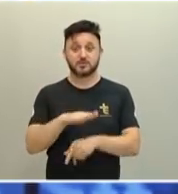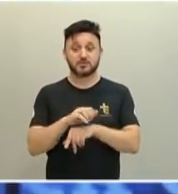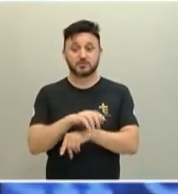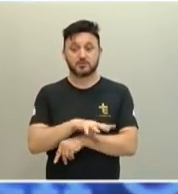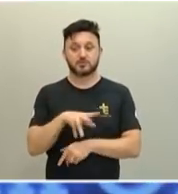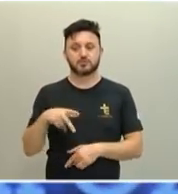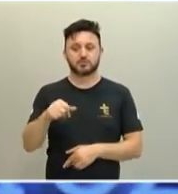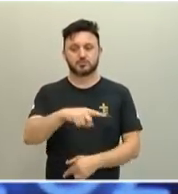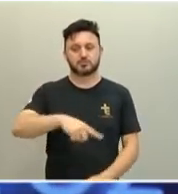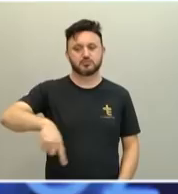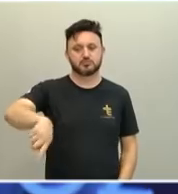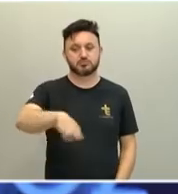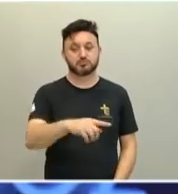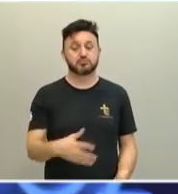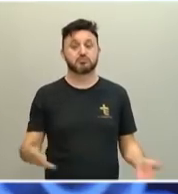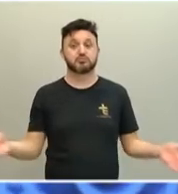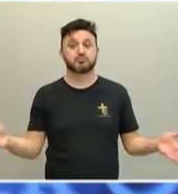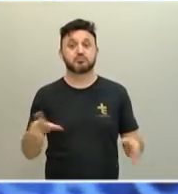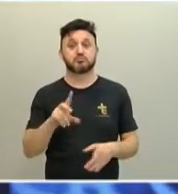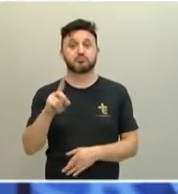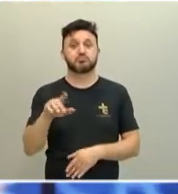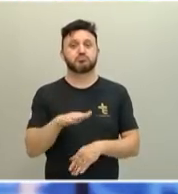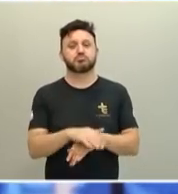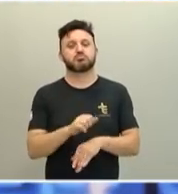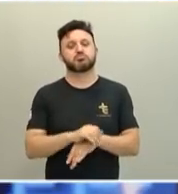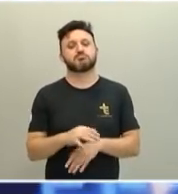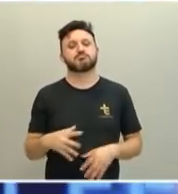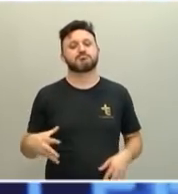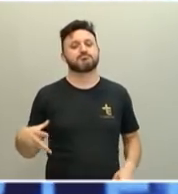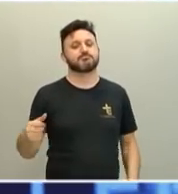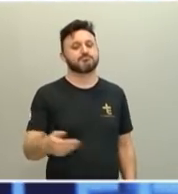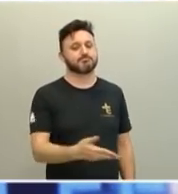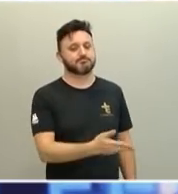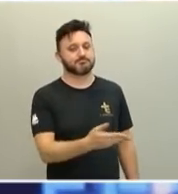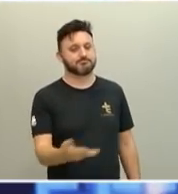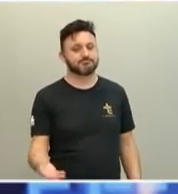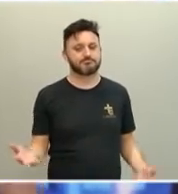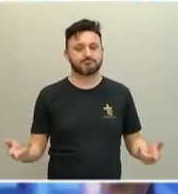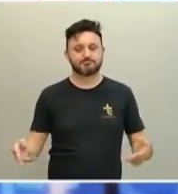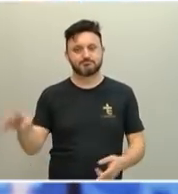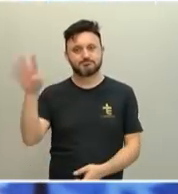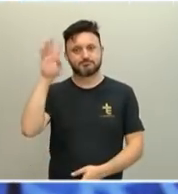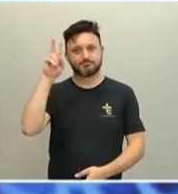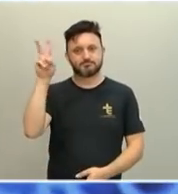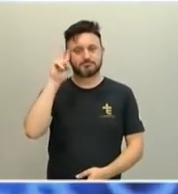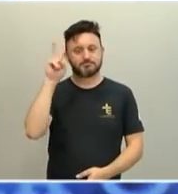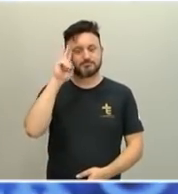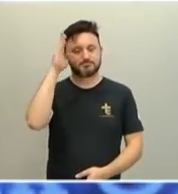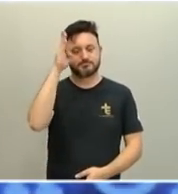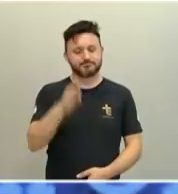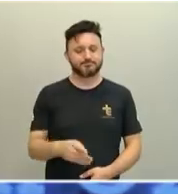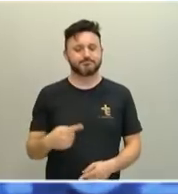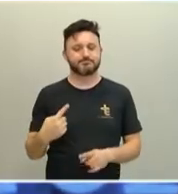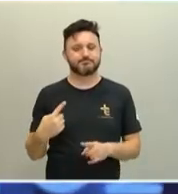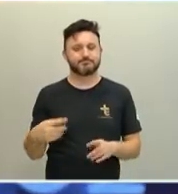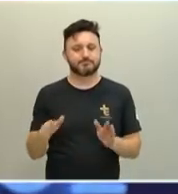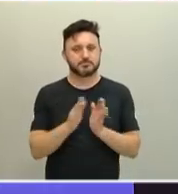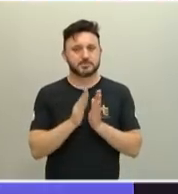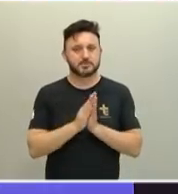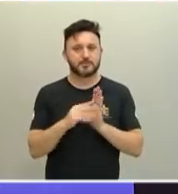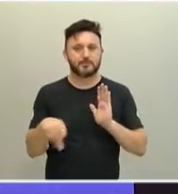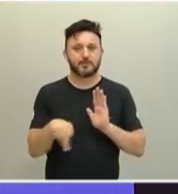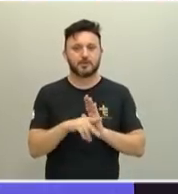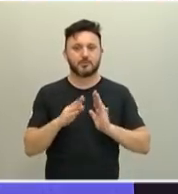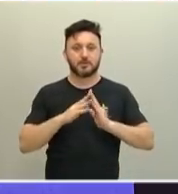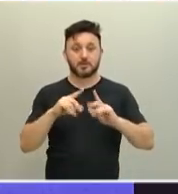E hoje Deus atraiu você, como tem atraído todas as segundas-feiras, para rezar no santuário, para rezar aqui, para estar